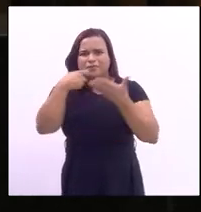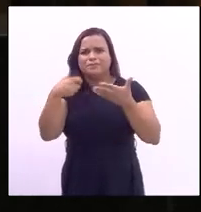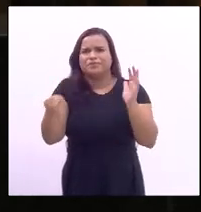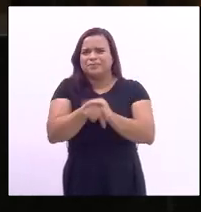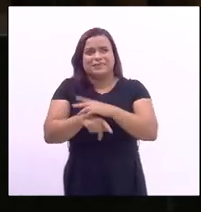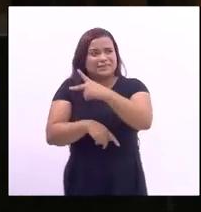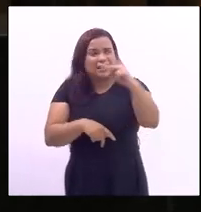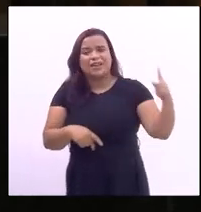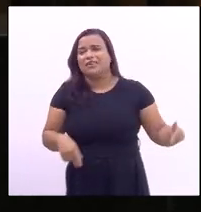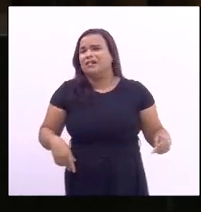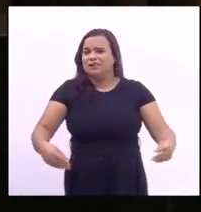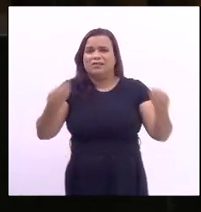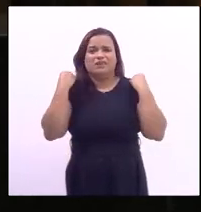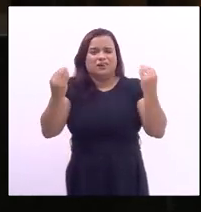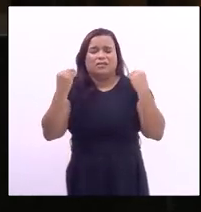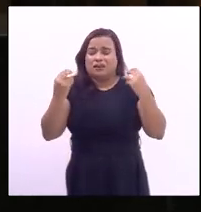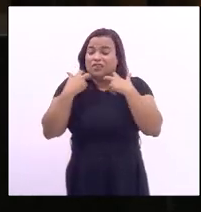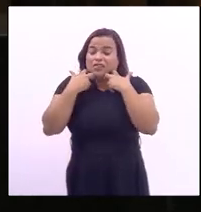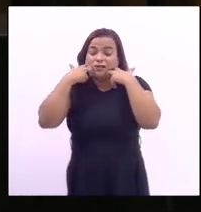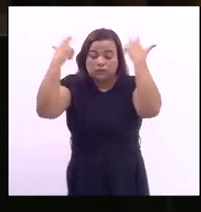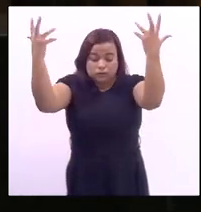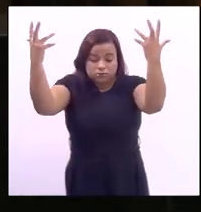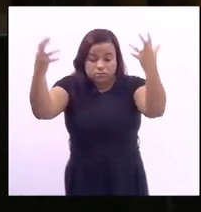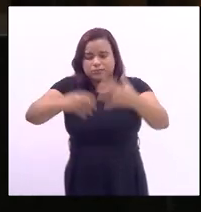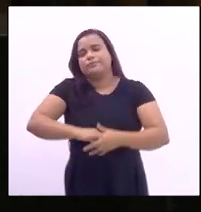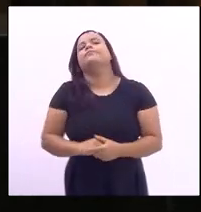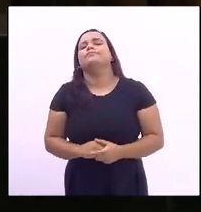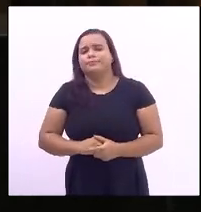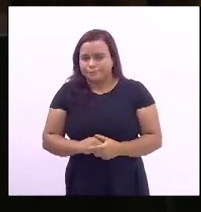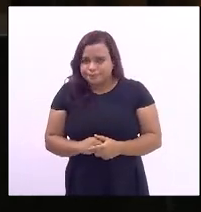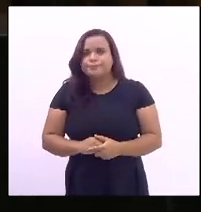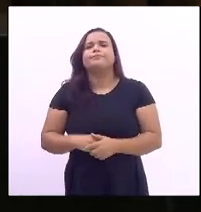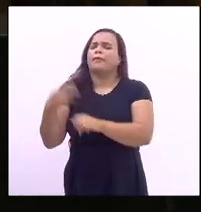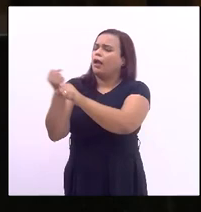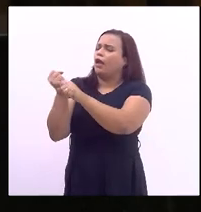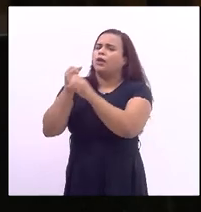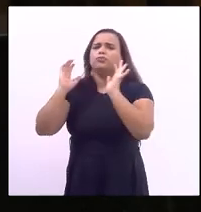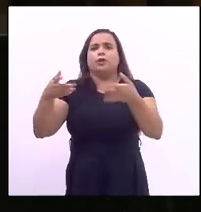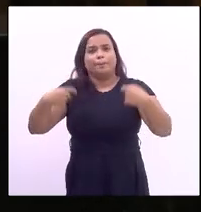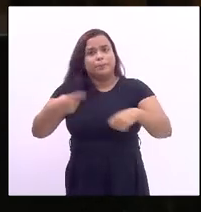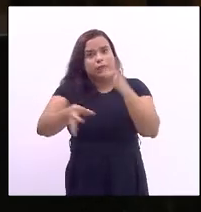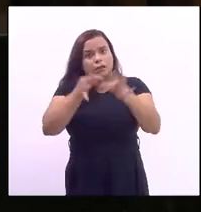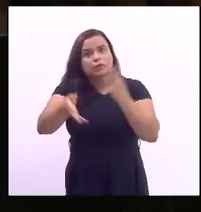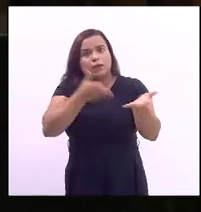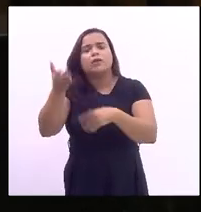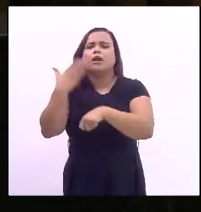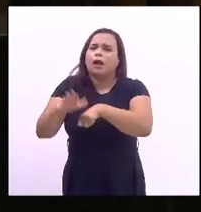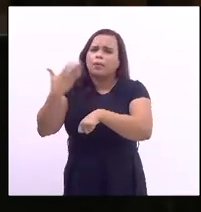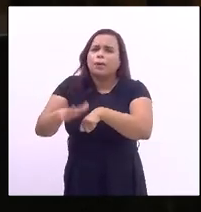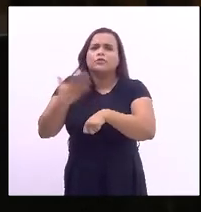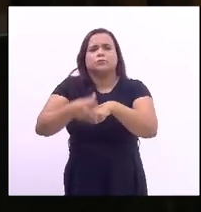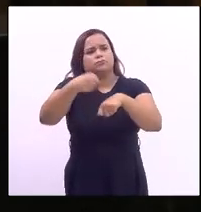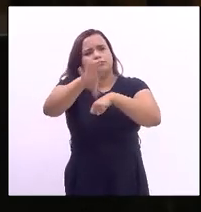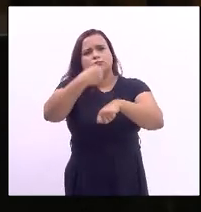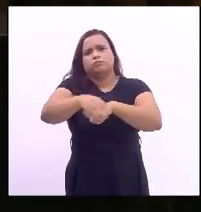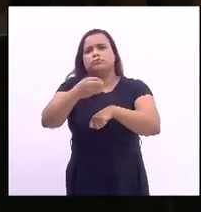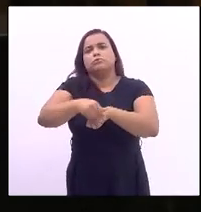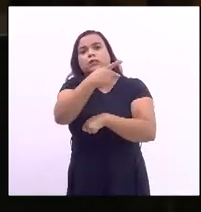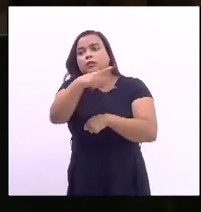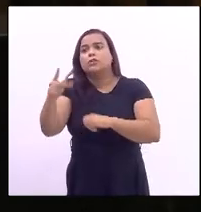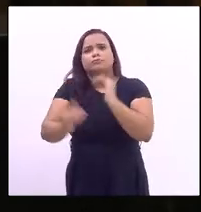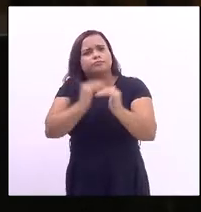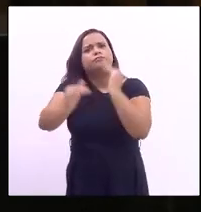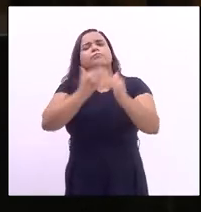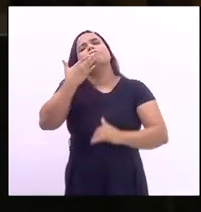prazos da vergonha não é de hoje que precisamos tratar da capacitação da habilitação cada